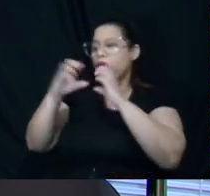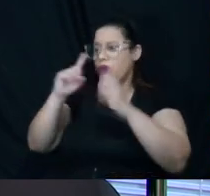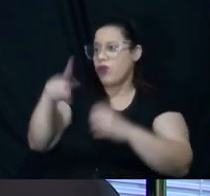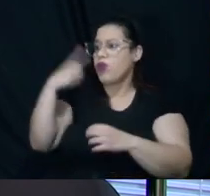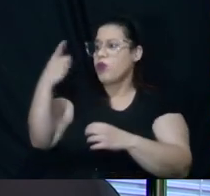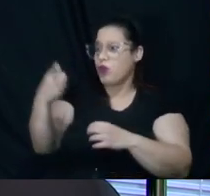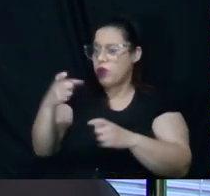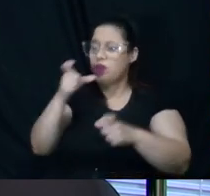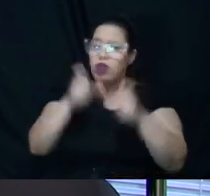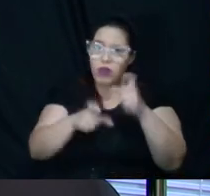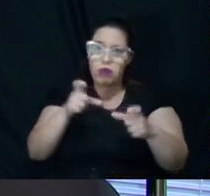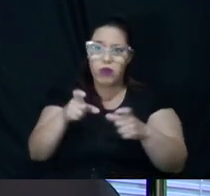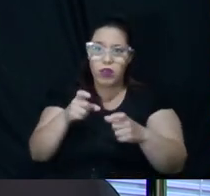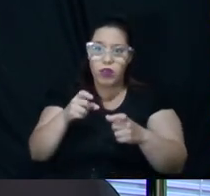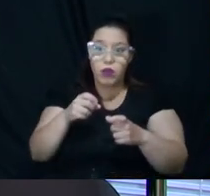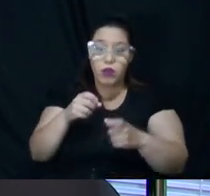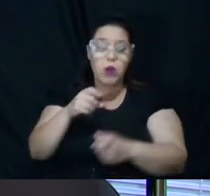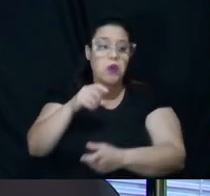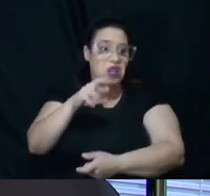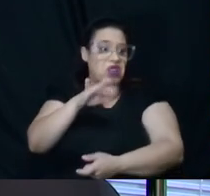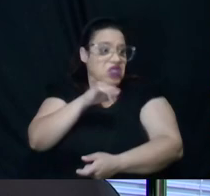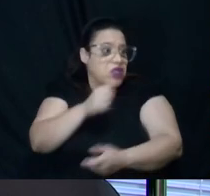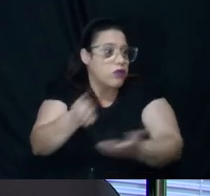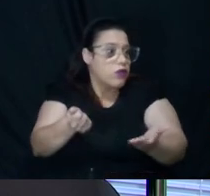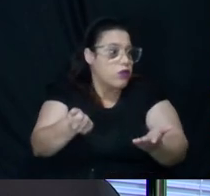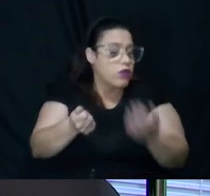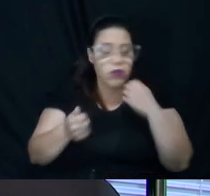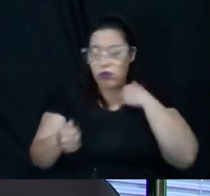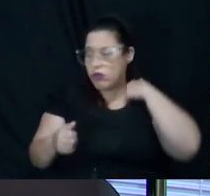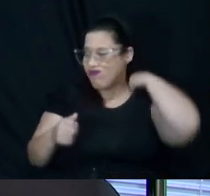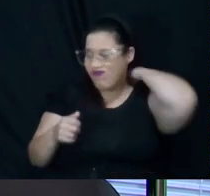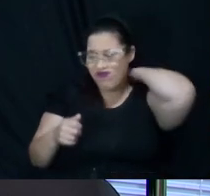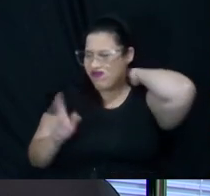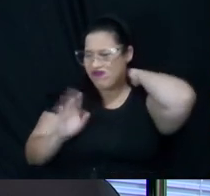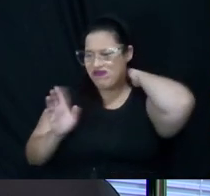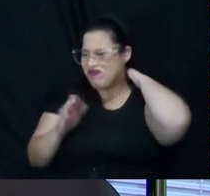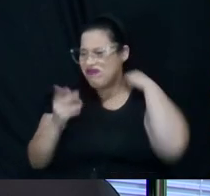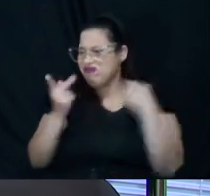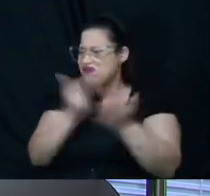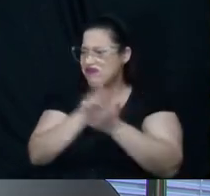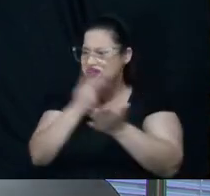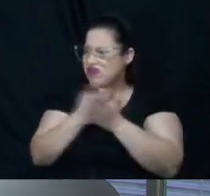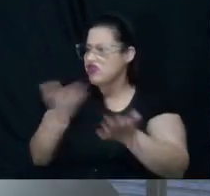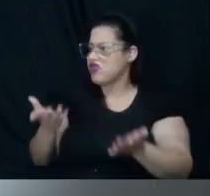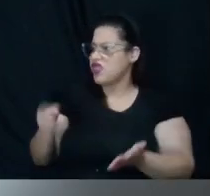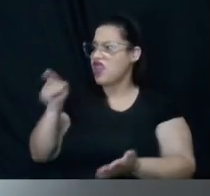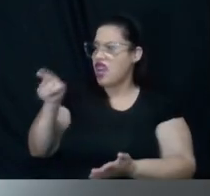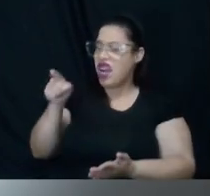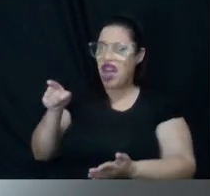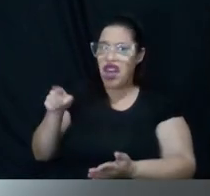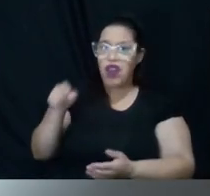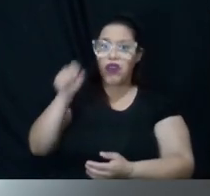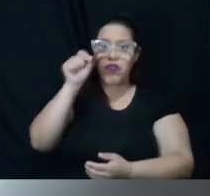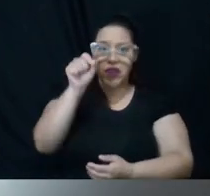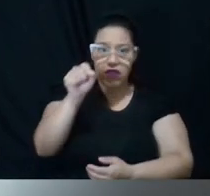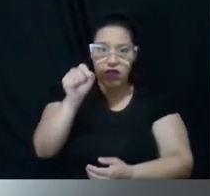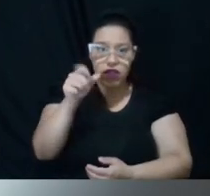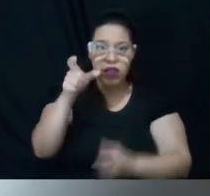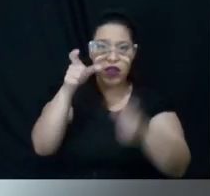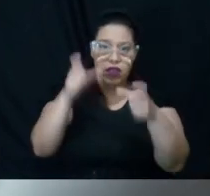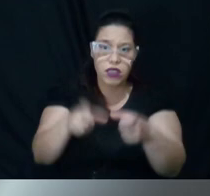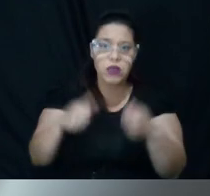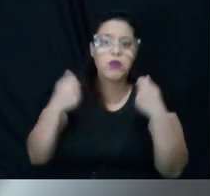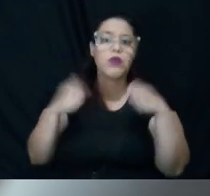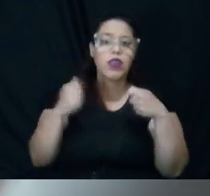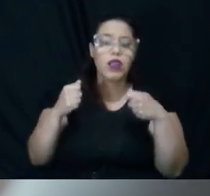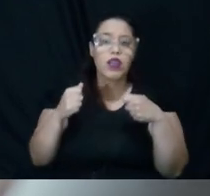sobre dívidas. Mas está completamente errado, porque talvez você está nesse momento da tua vida precisando que alguém te